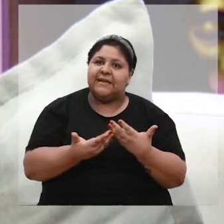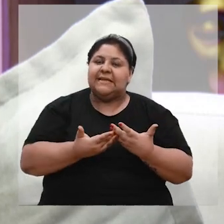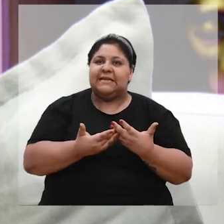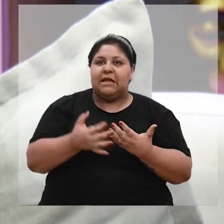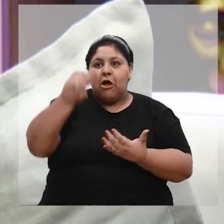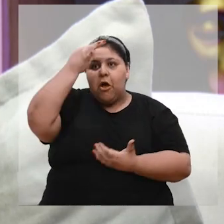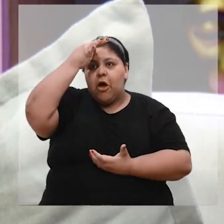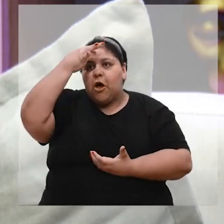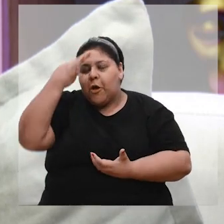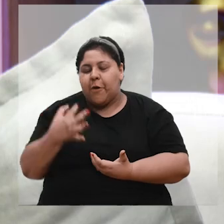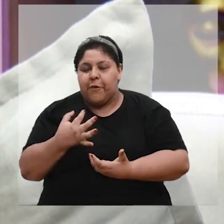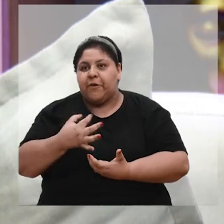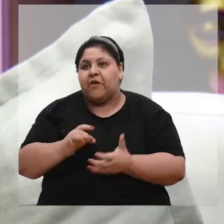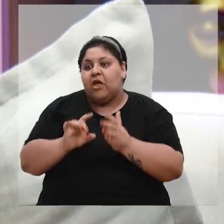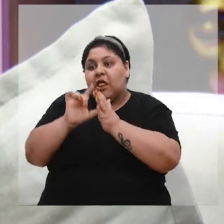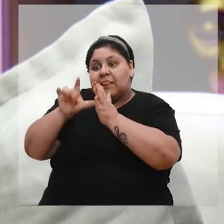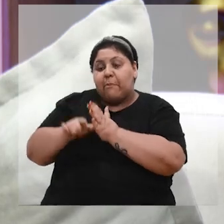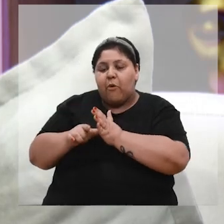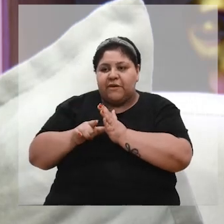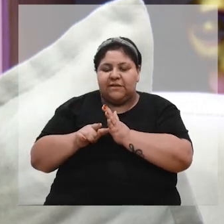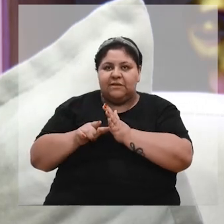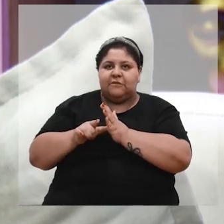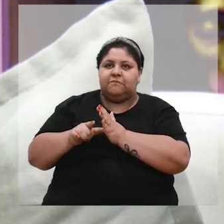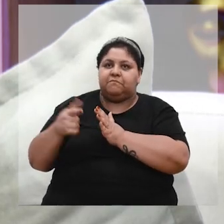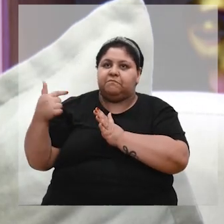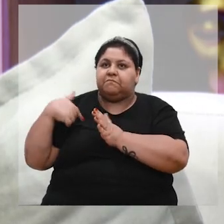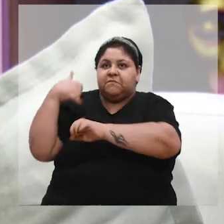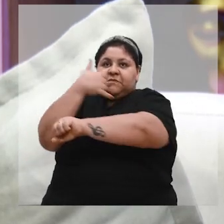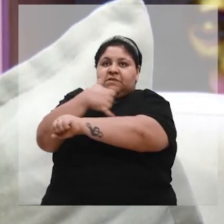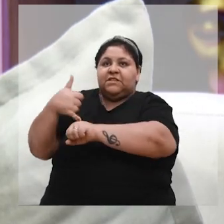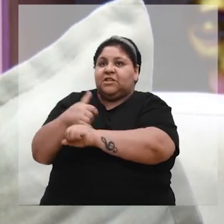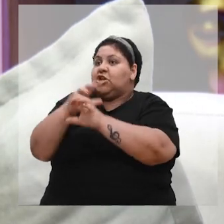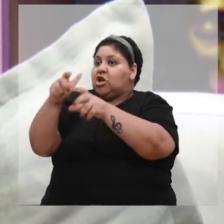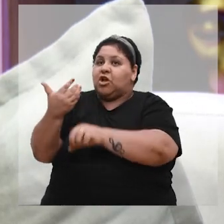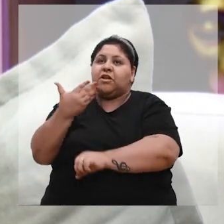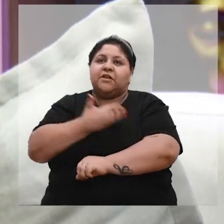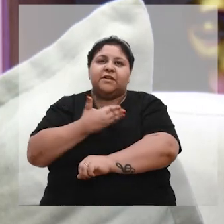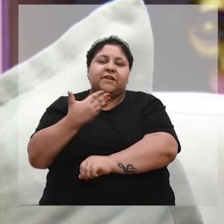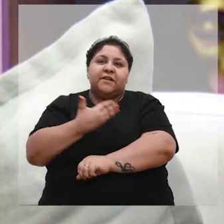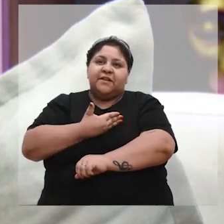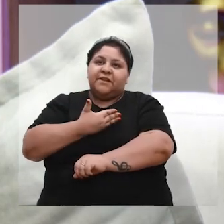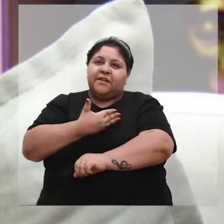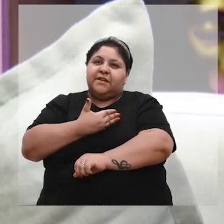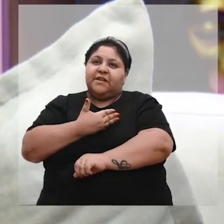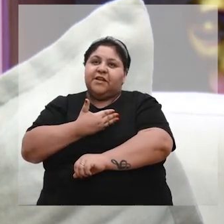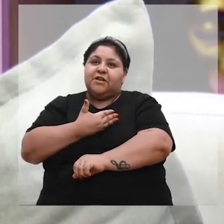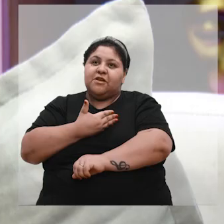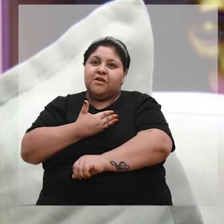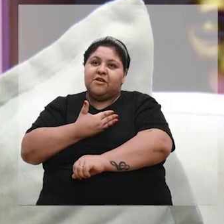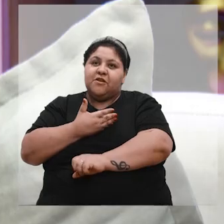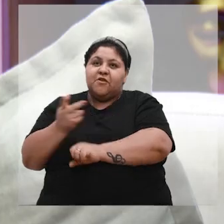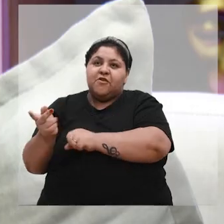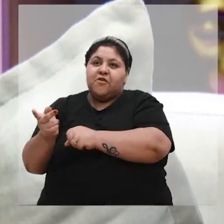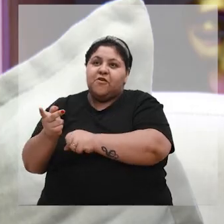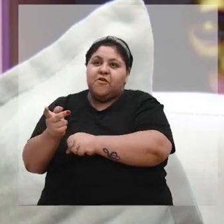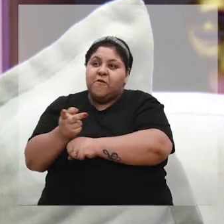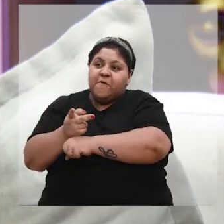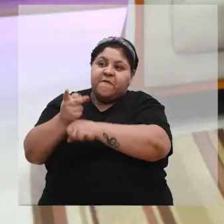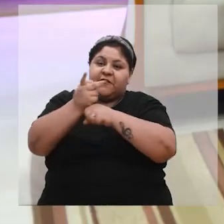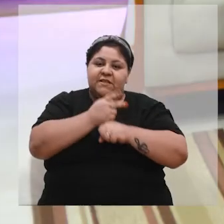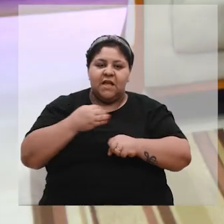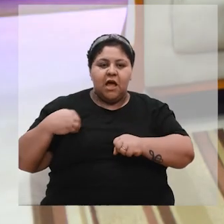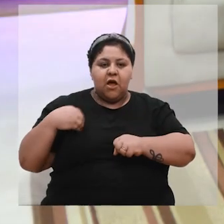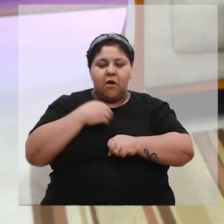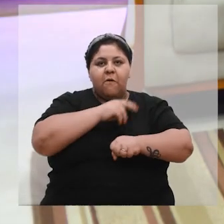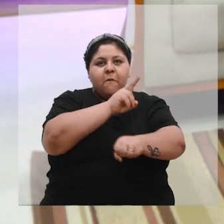compartilhar, para se conscientizar, porque daí, depois que eu passei por isso, todas as minhas amigas correram pro médico pra